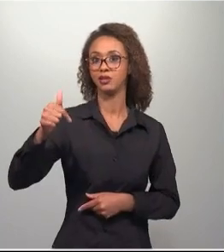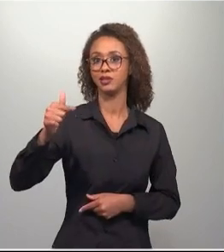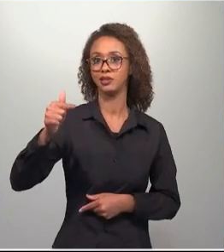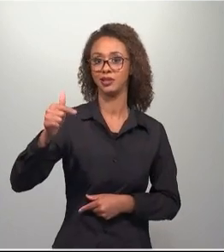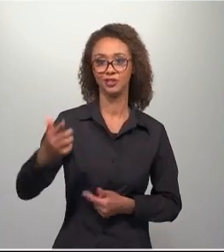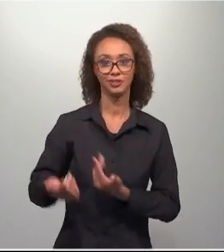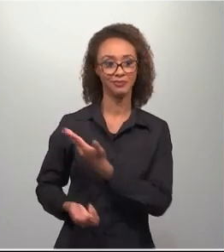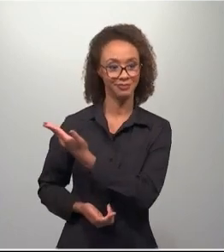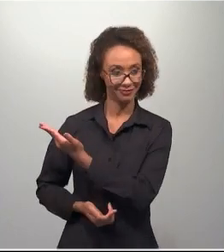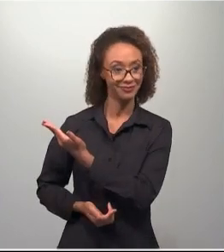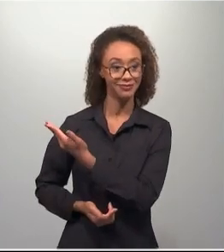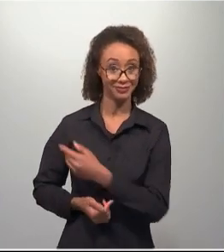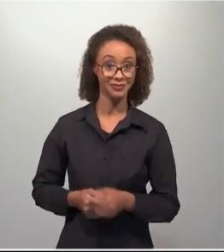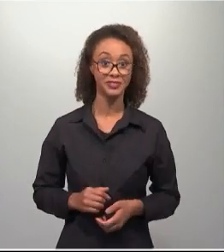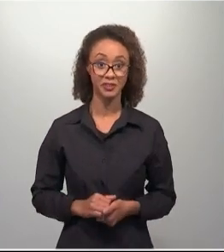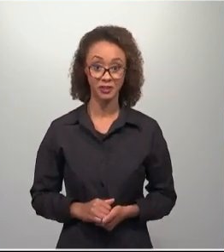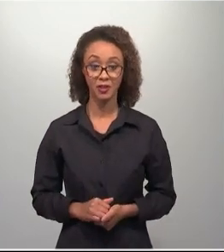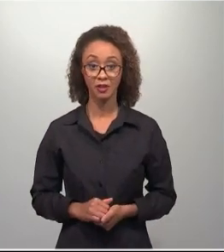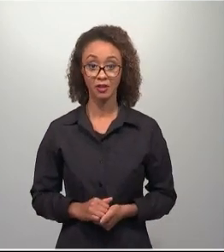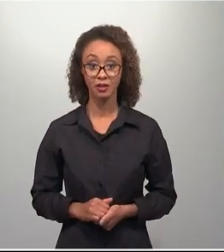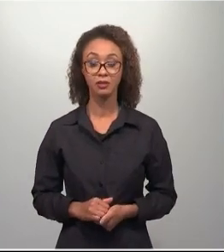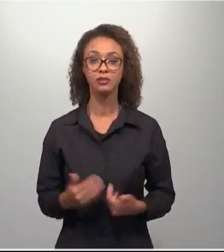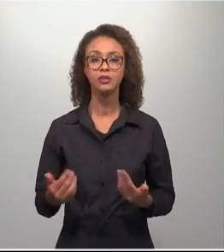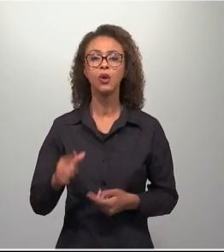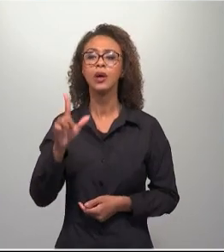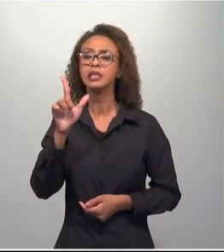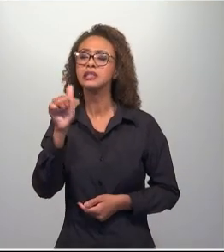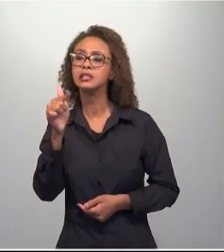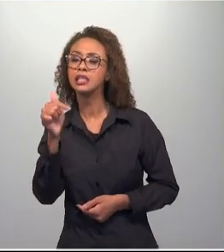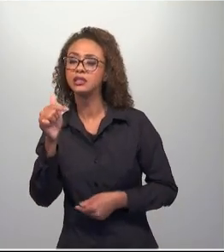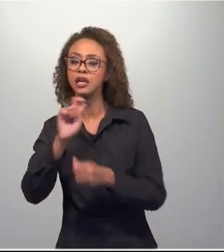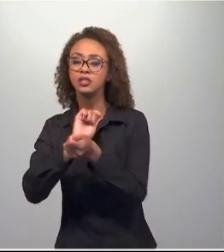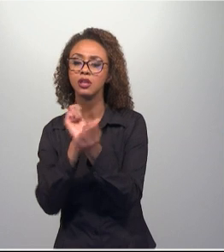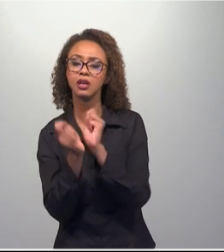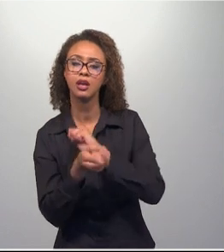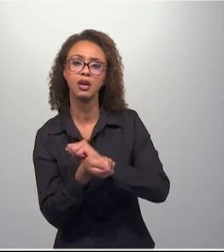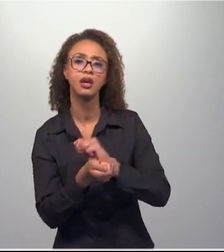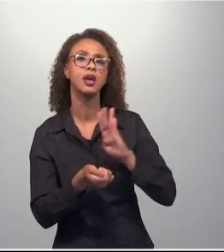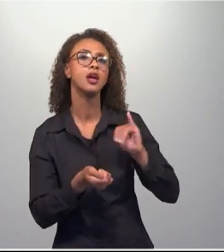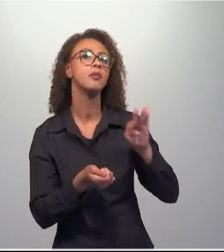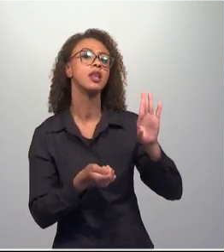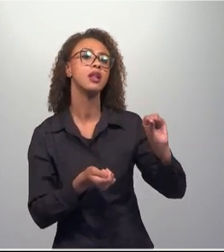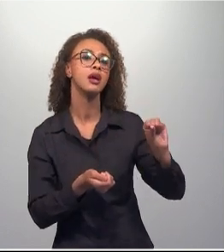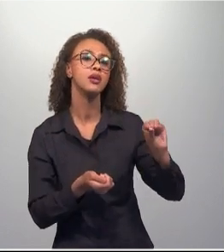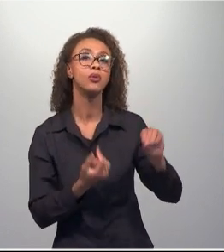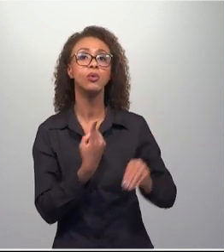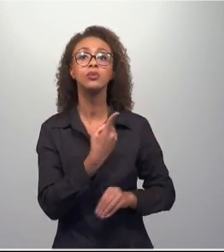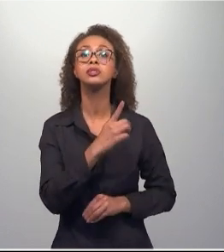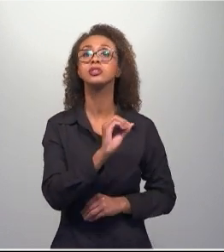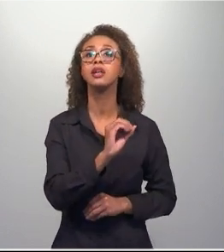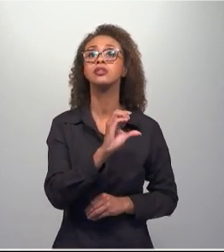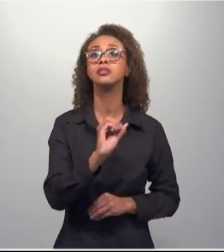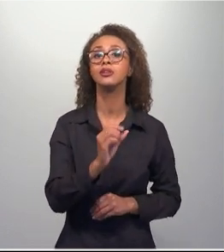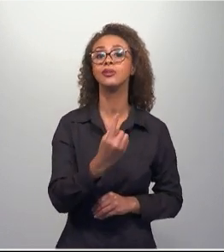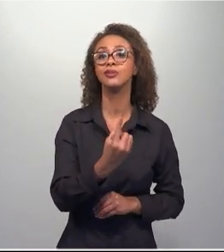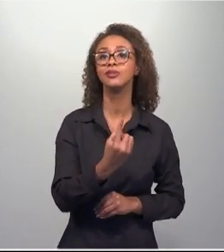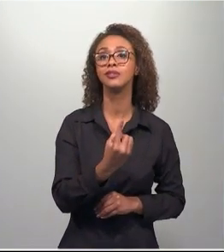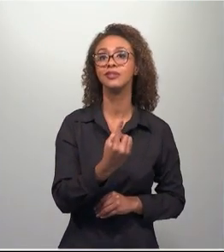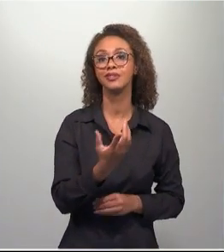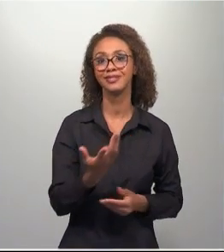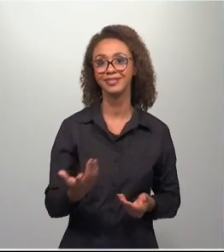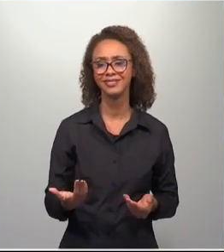então transformando 17 desse mal em binário eu tenho 10 001